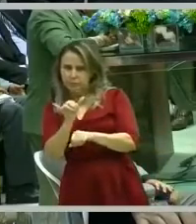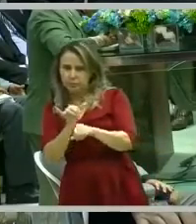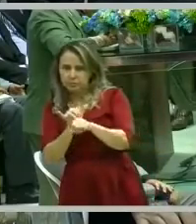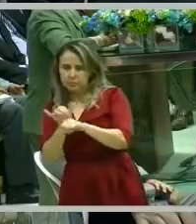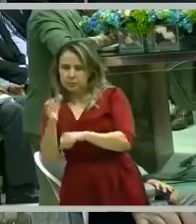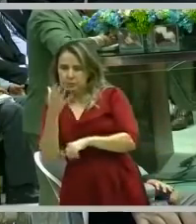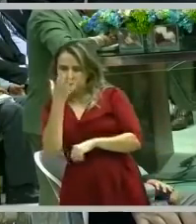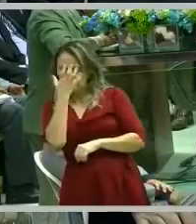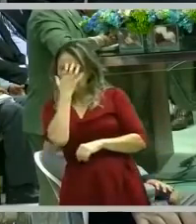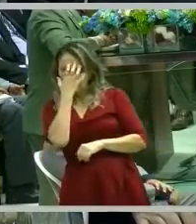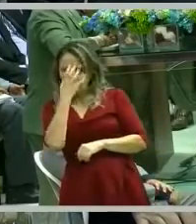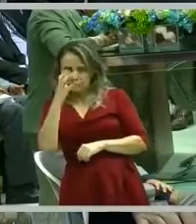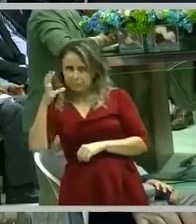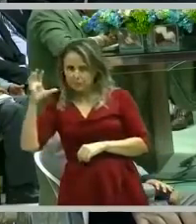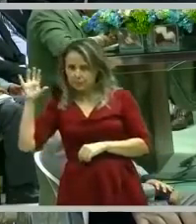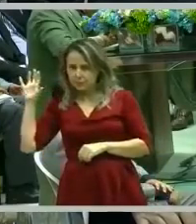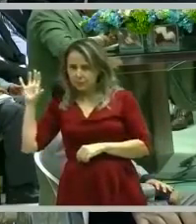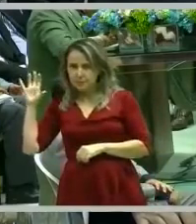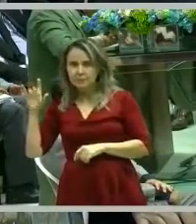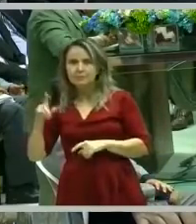ninguém mexe com ele.